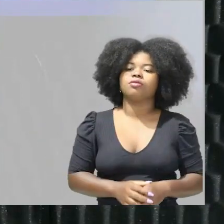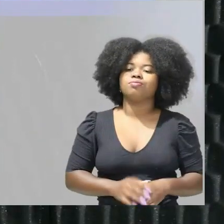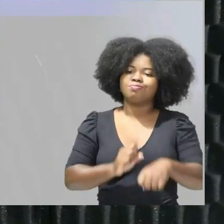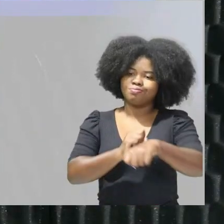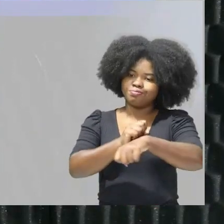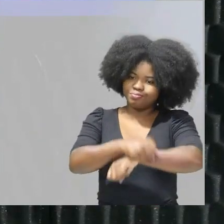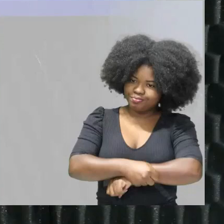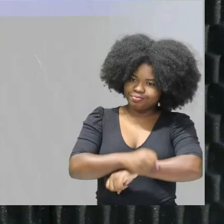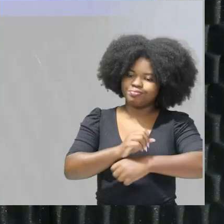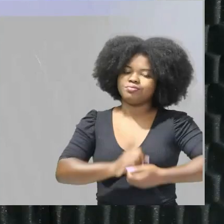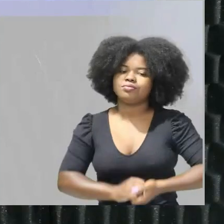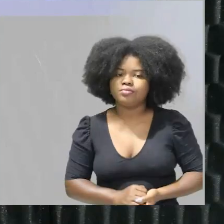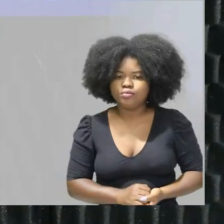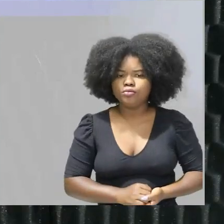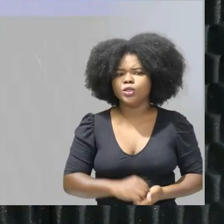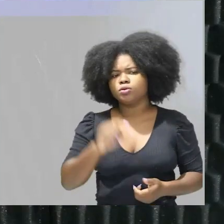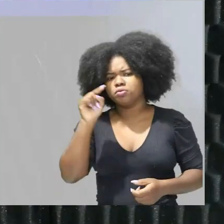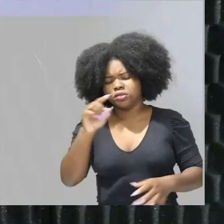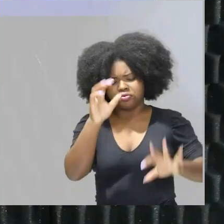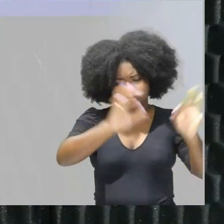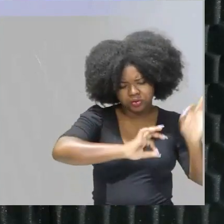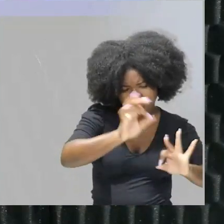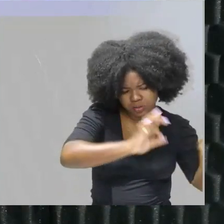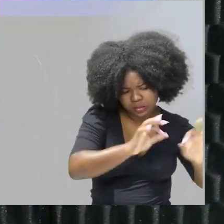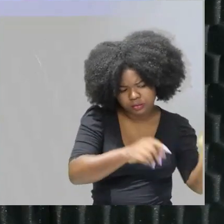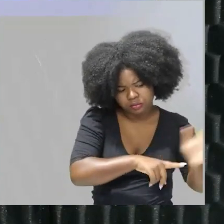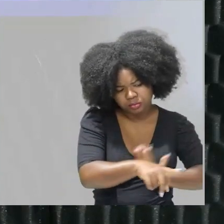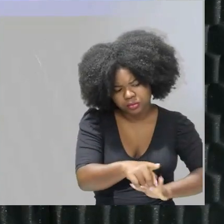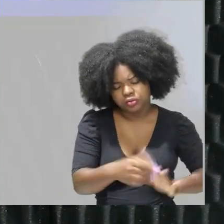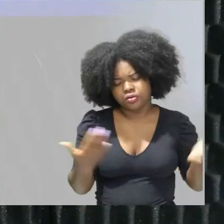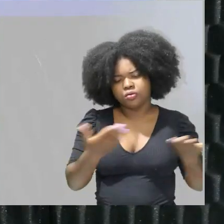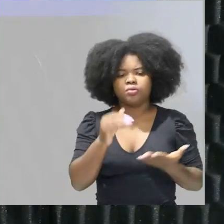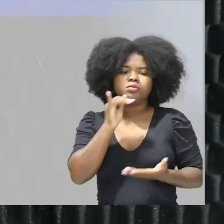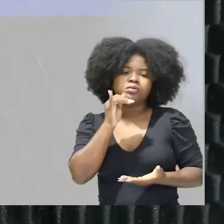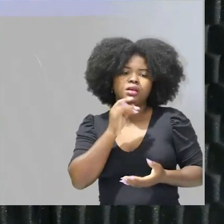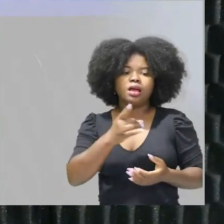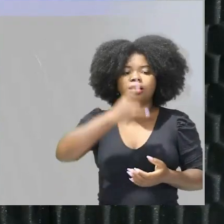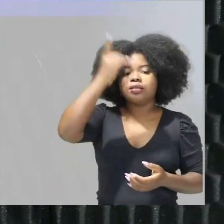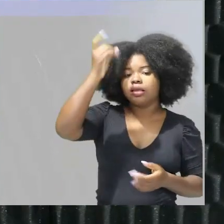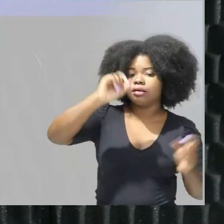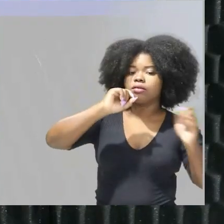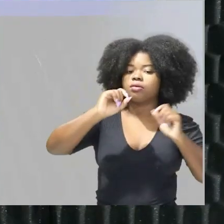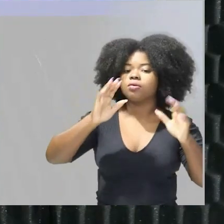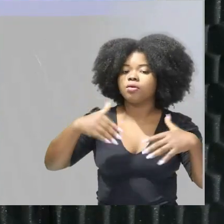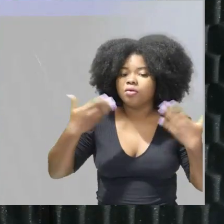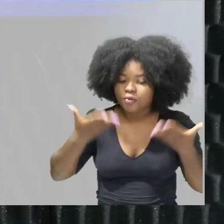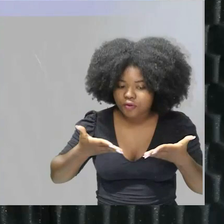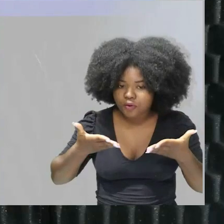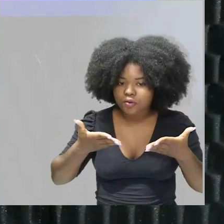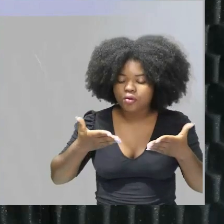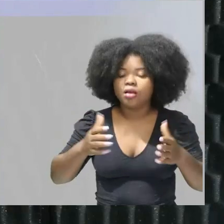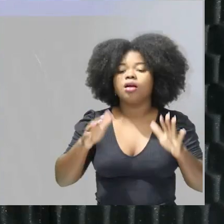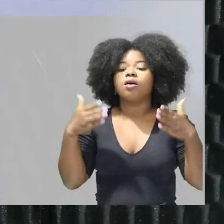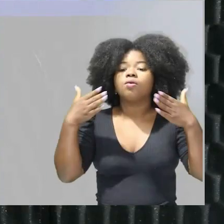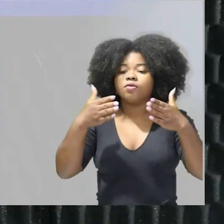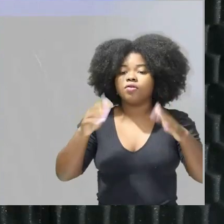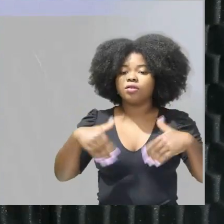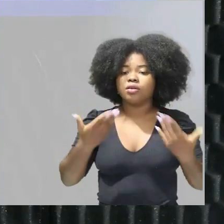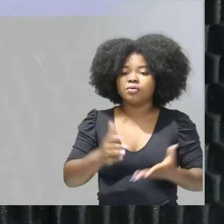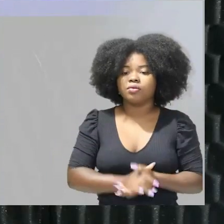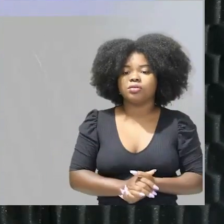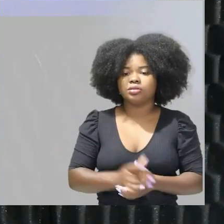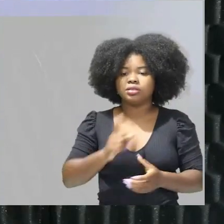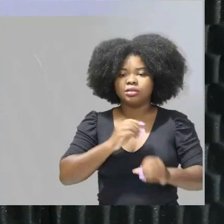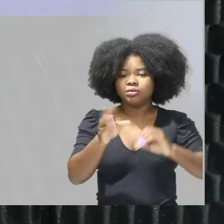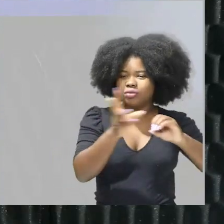você vai elaborar uma questão hoje por exemplo a ideia maior é que você saiba mobilizar todo esse conhecimento eu sei que dá mais